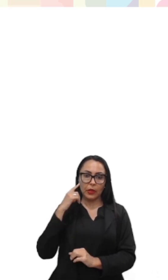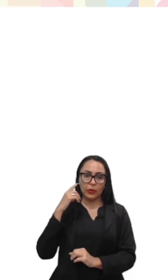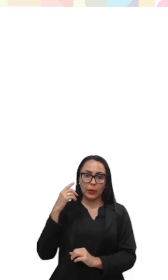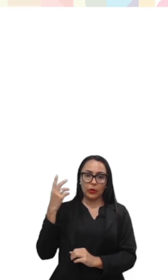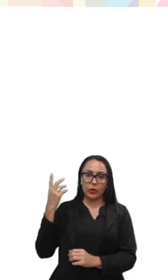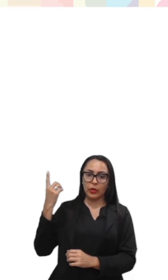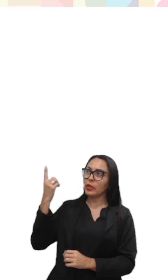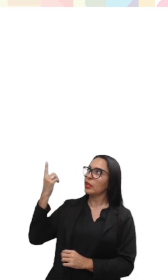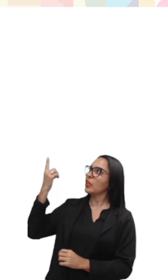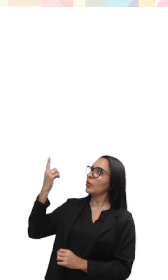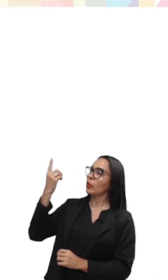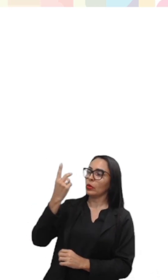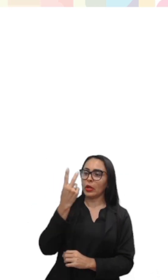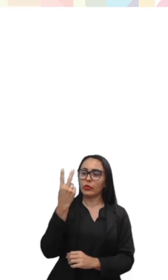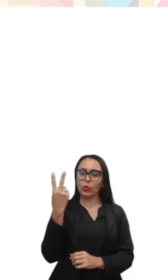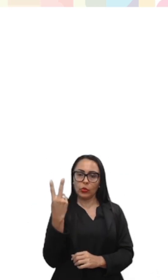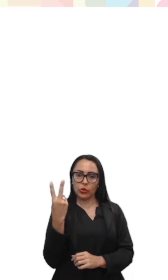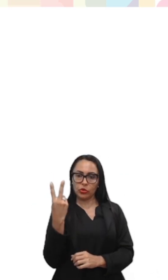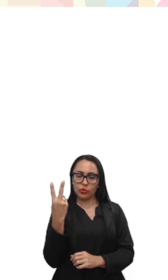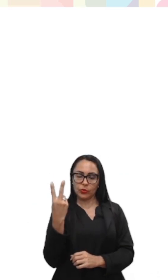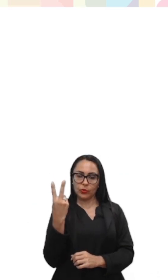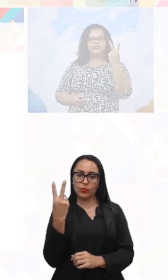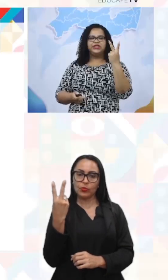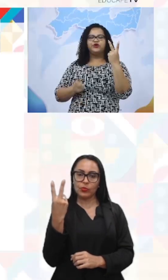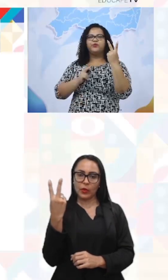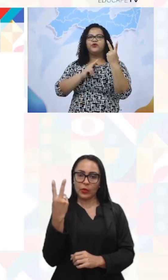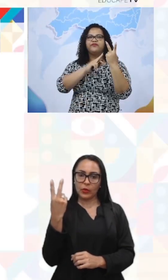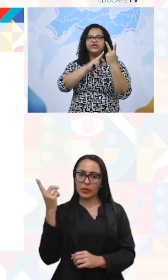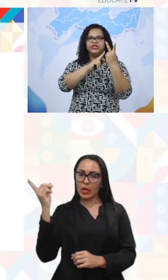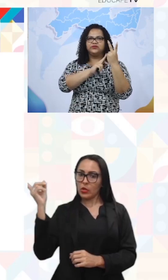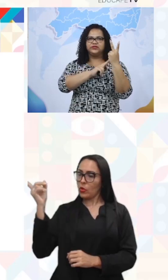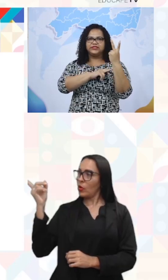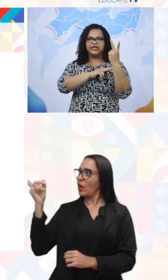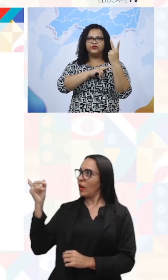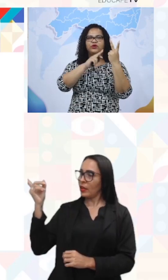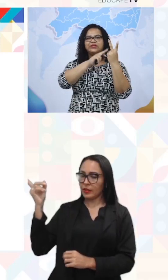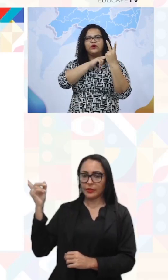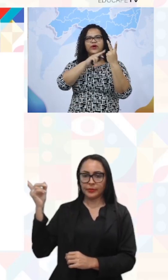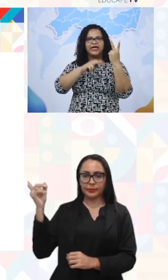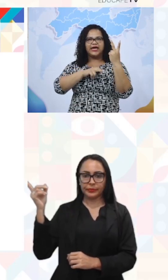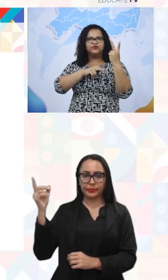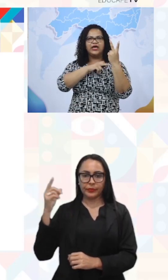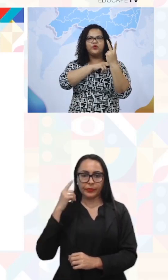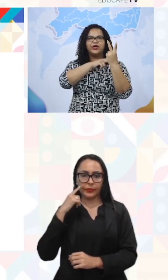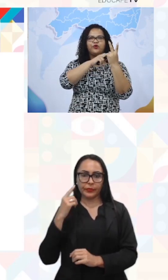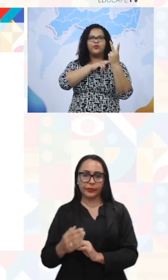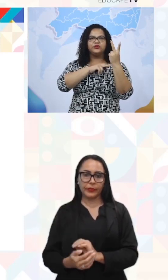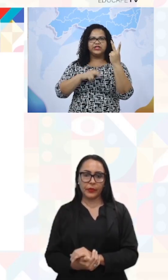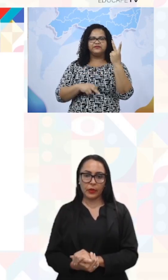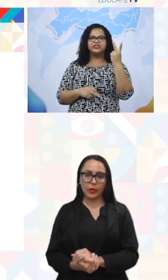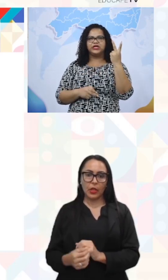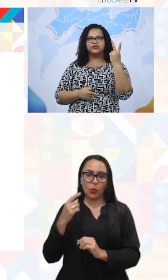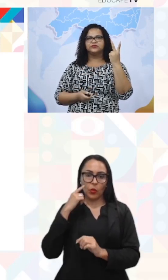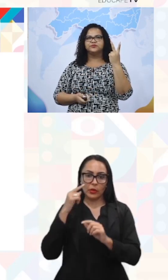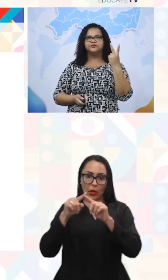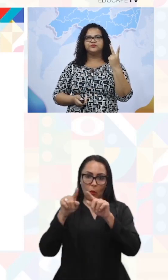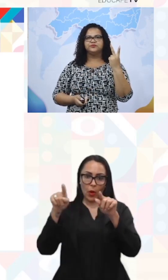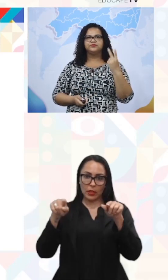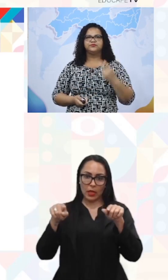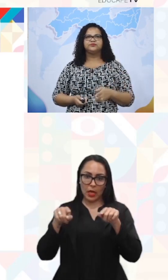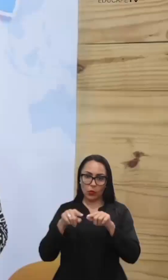vira 2. 2 dedos e o punho fechado, tá certo? Quando está quadrado é porque o punho está fechado.